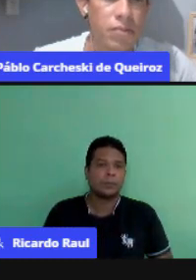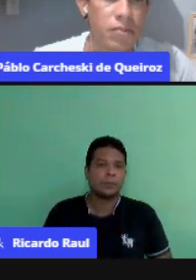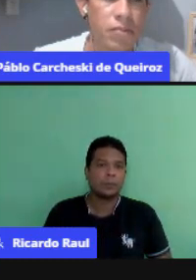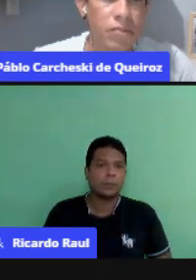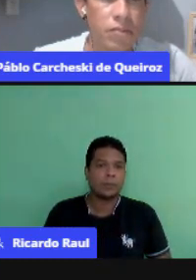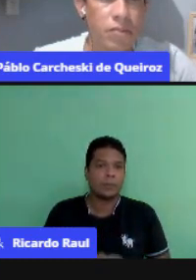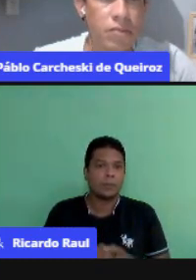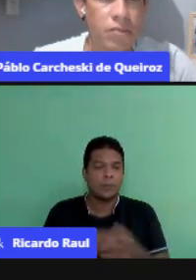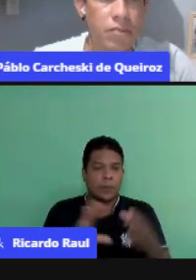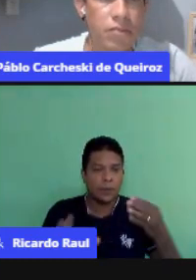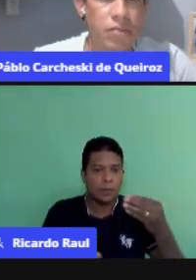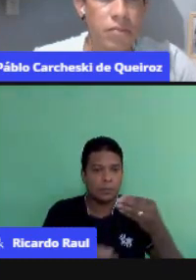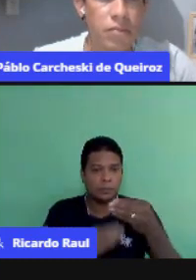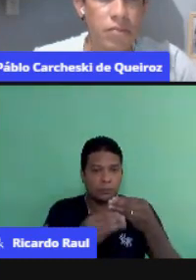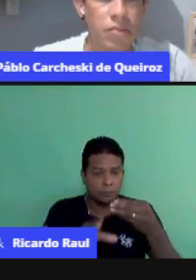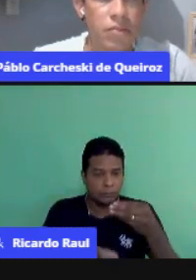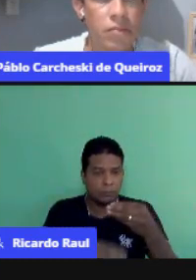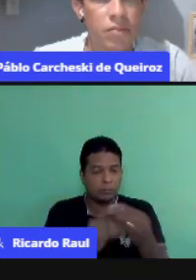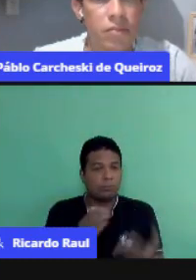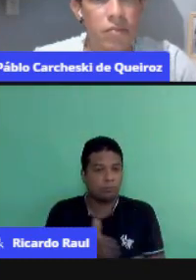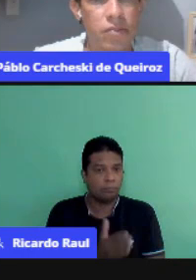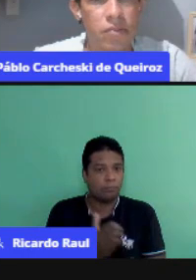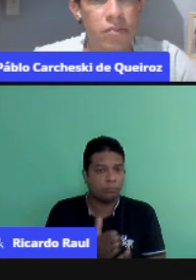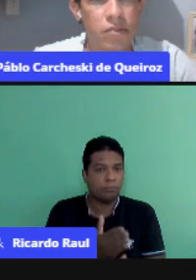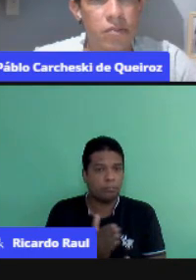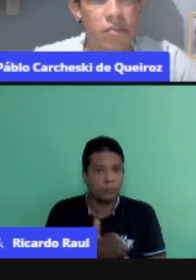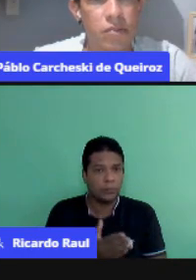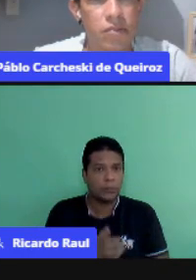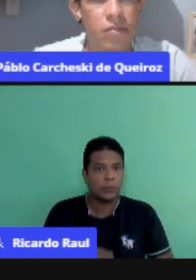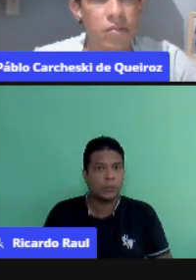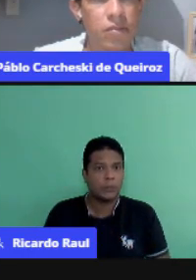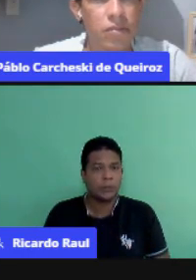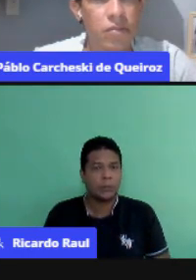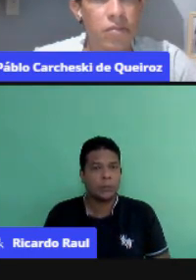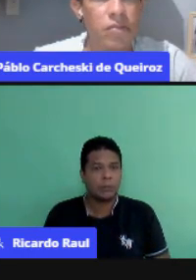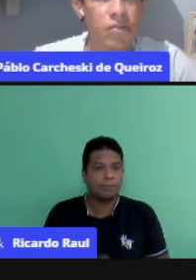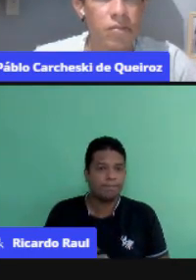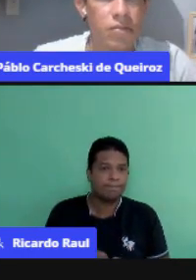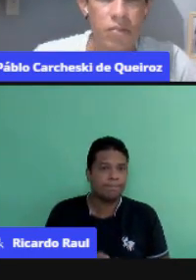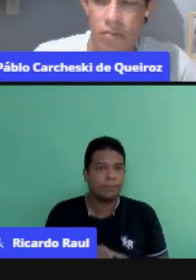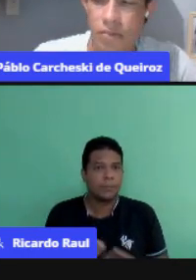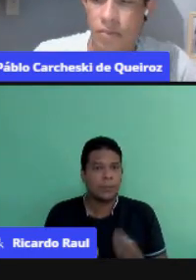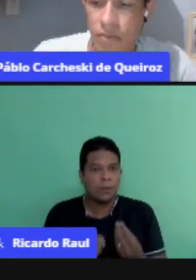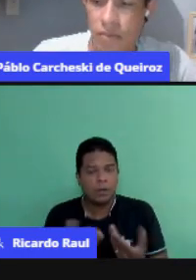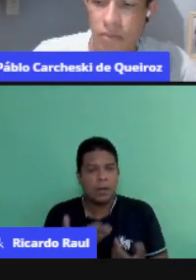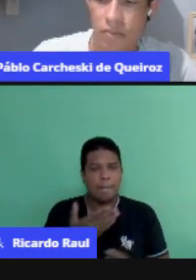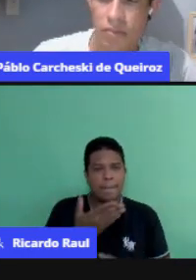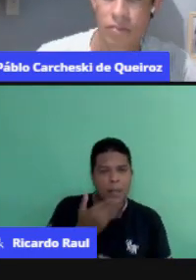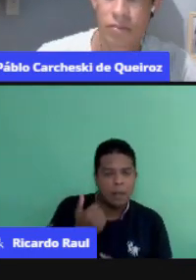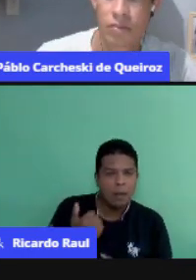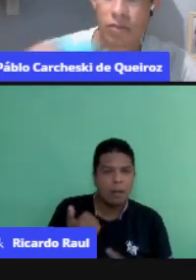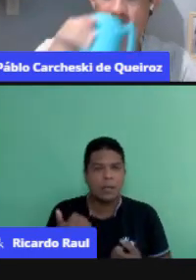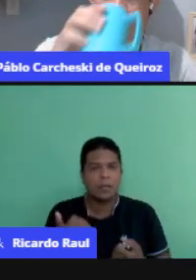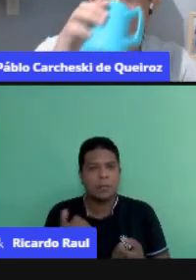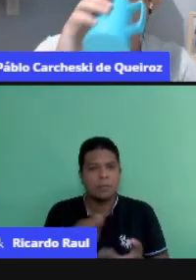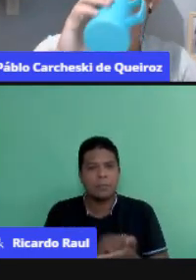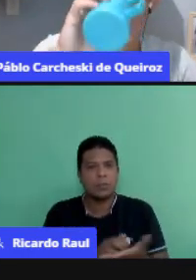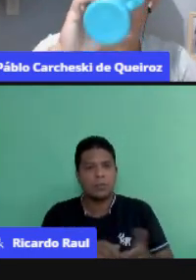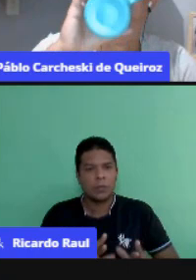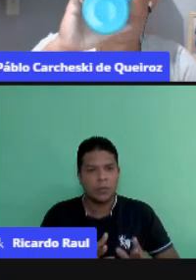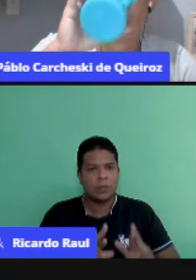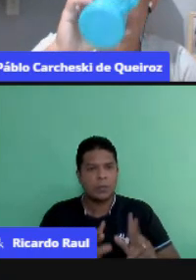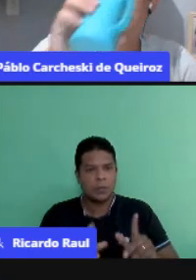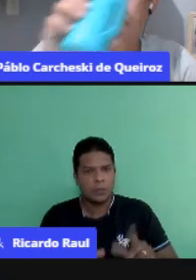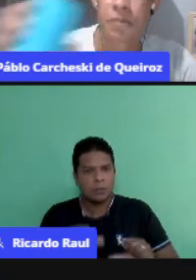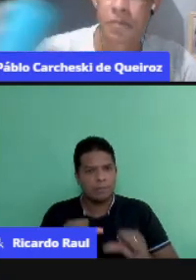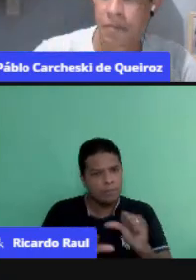as colocamos nesse caderno. Em alguns casos, algumas críticas ali construtivas, olha, de repente o conteúdo não funciona dessa maneira, às vezes